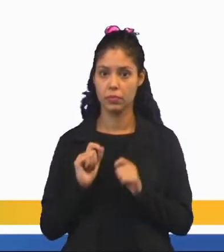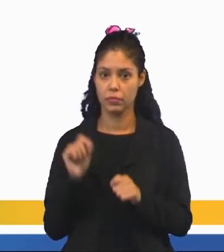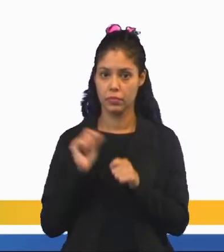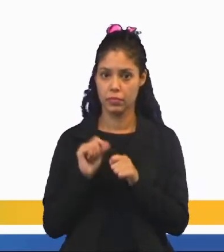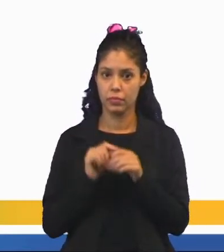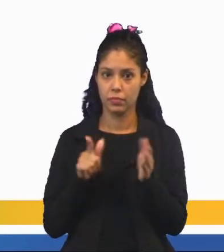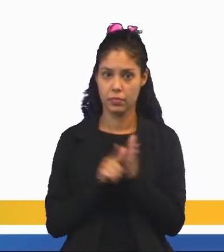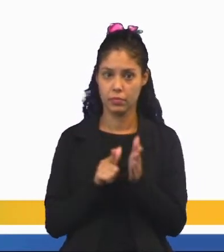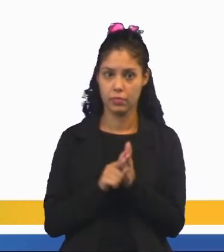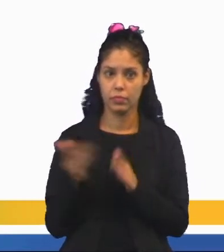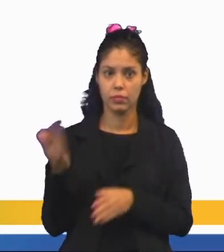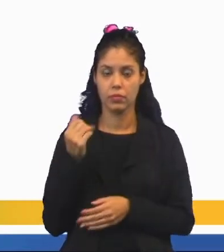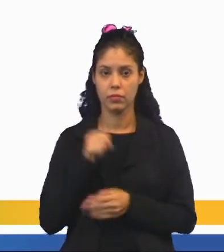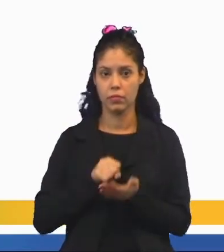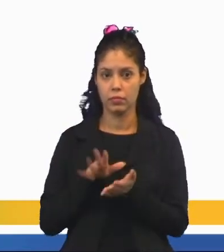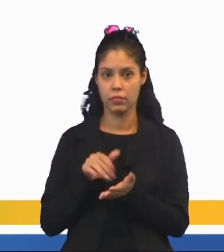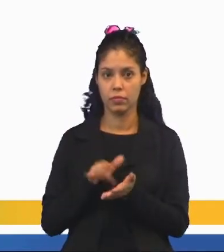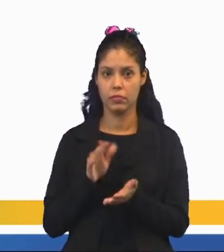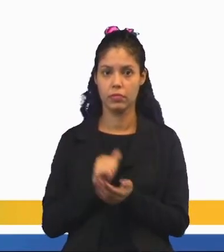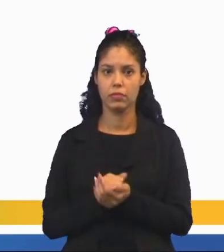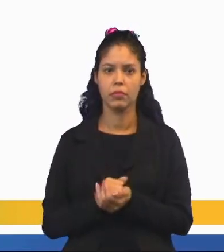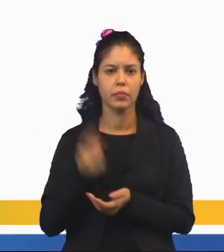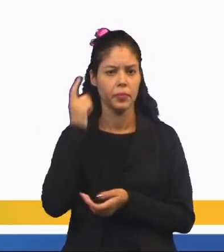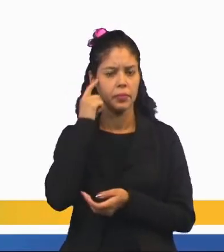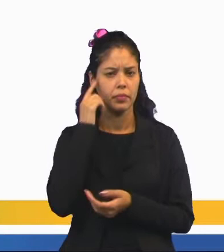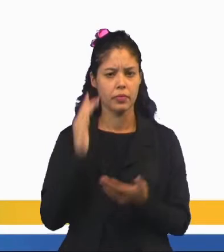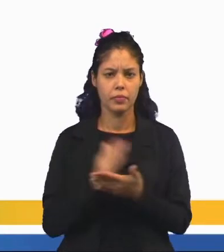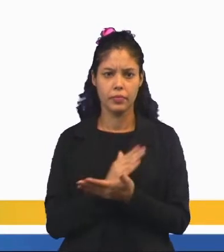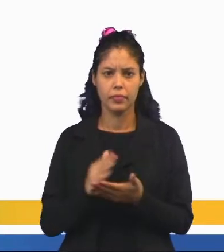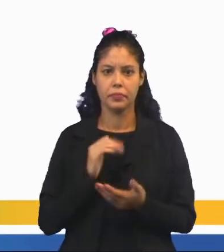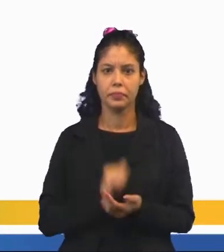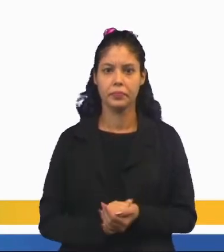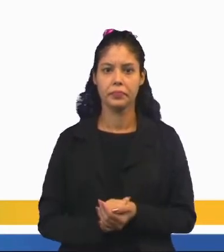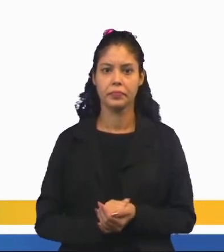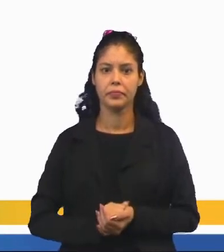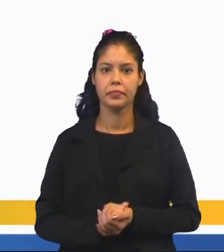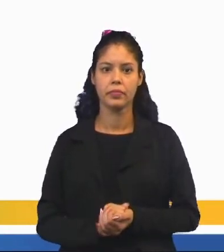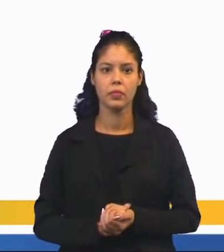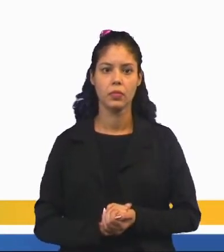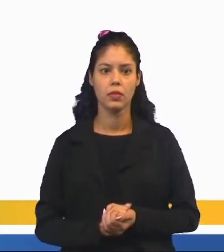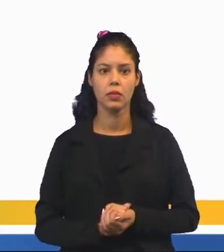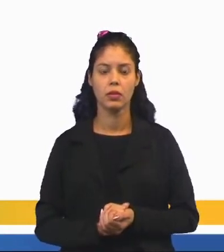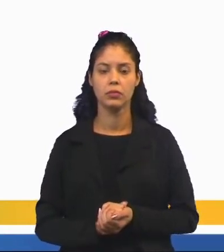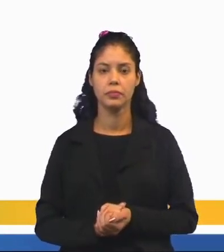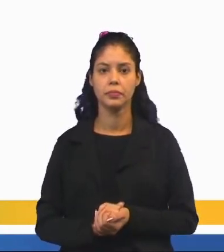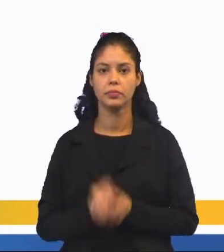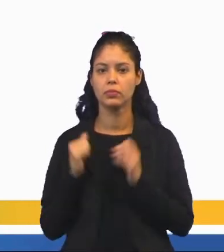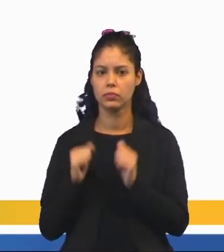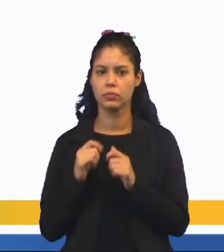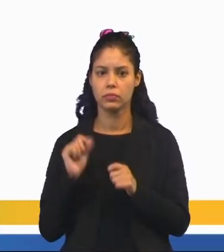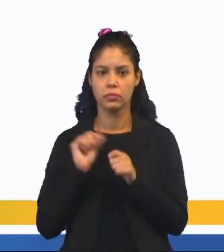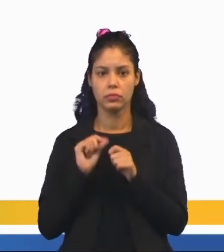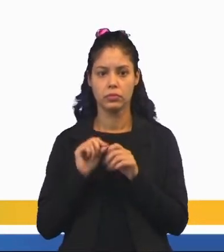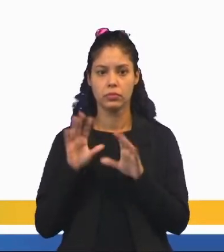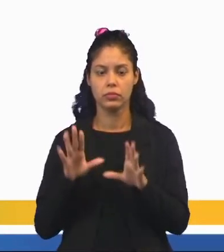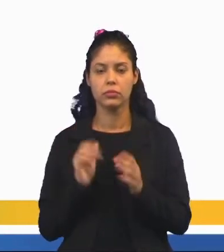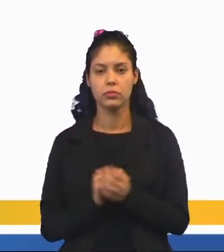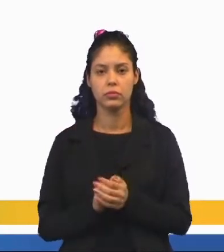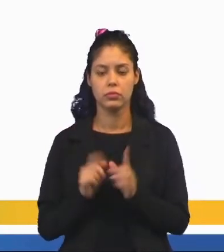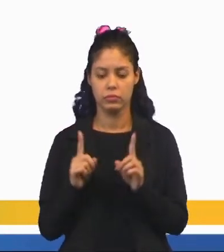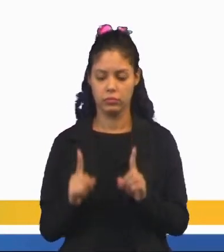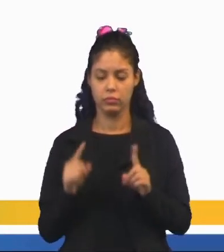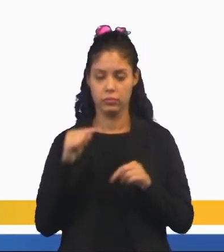ser feitas com o papel que vamos jogar fora. Vamos pensar em algo a se fazer. O que nós podemos fazer com esse